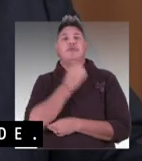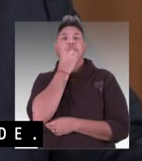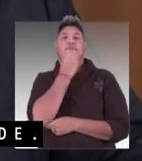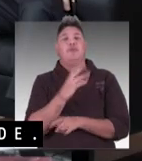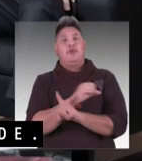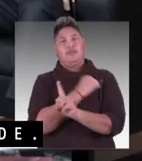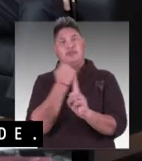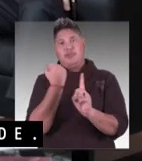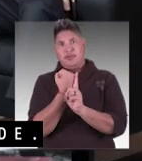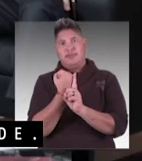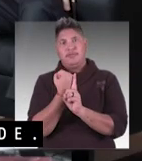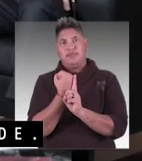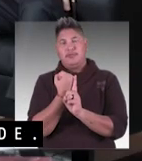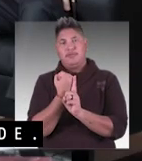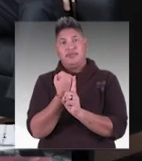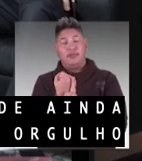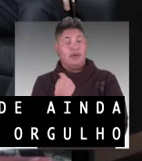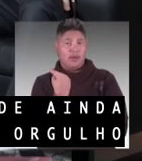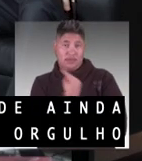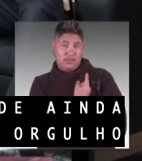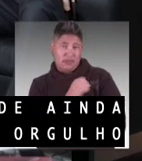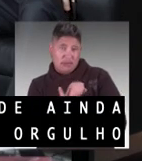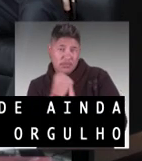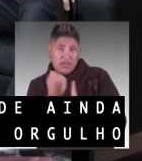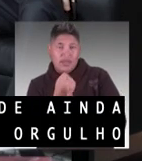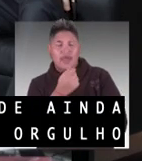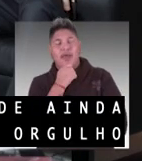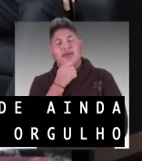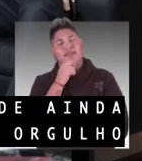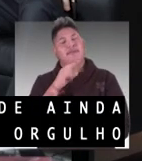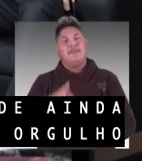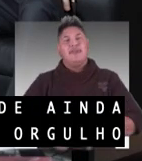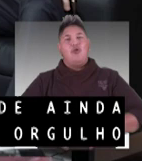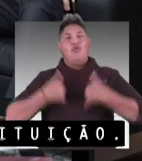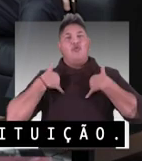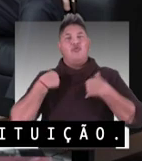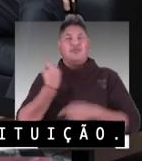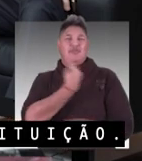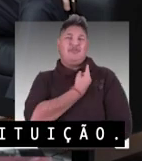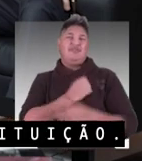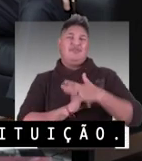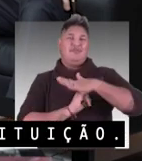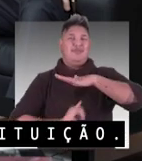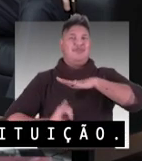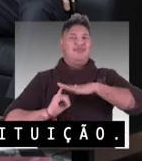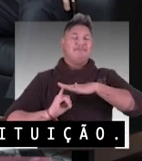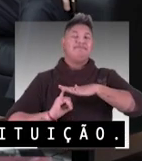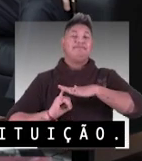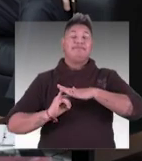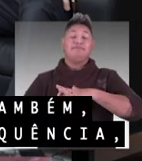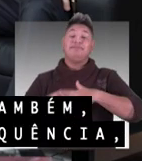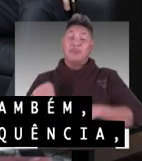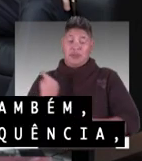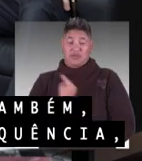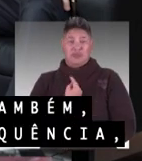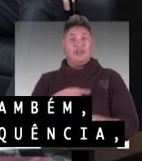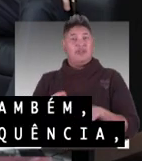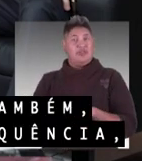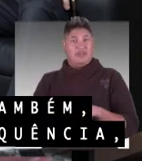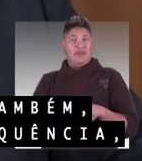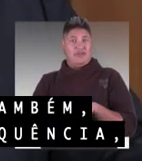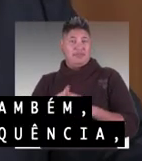sociedade. A nossa sociedade ainda terá muito mais orgulho da nossa instituição e nós também,